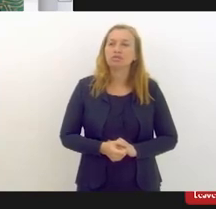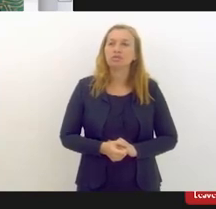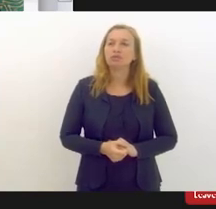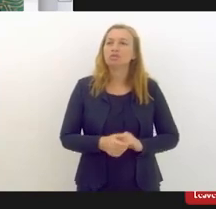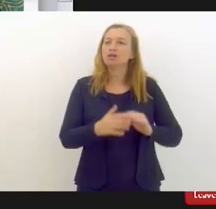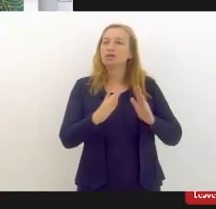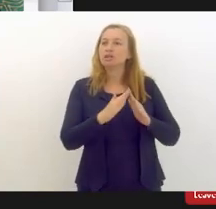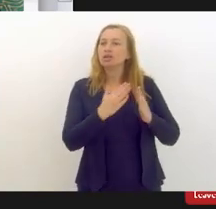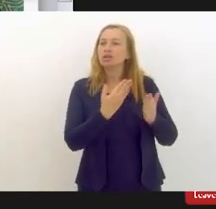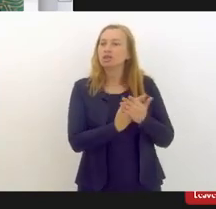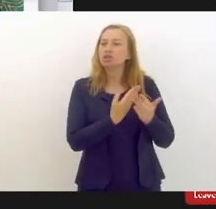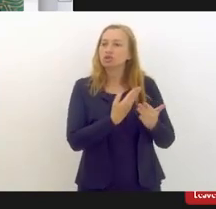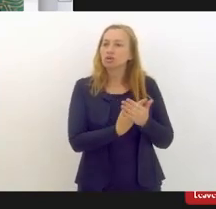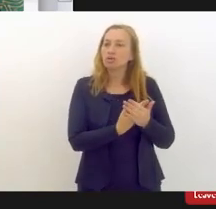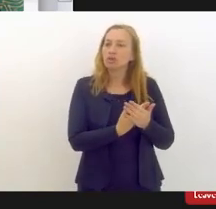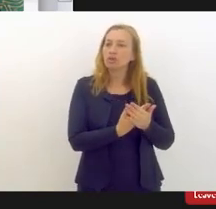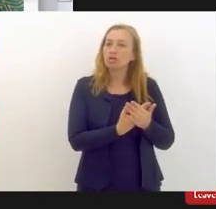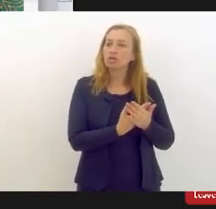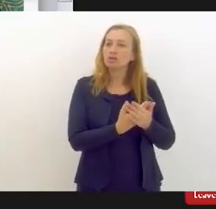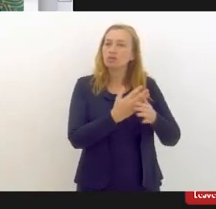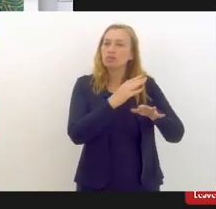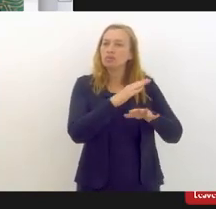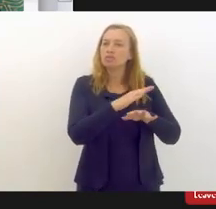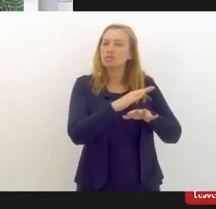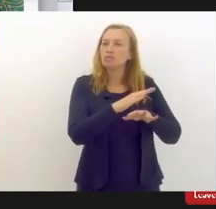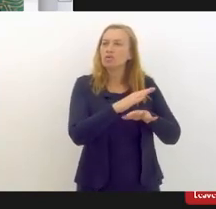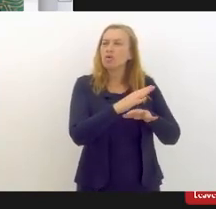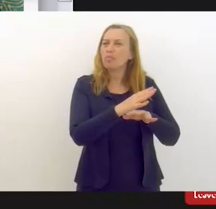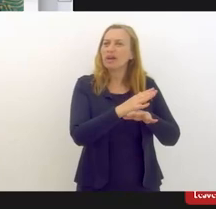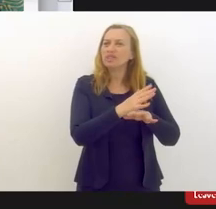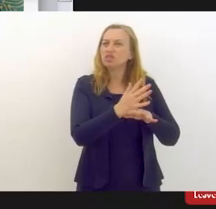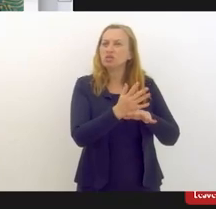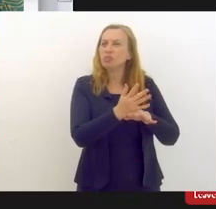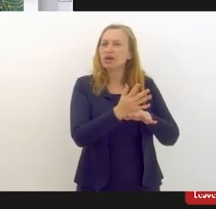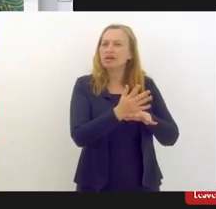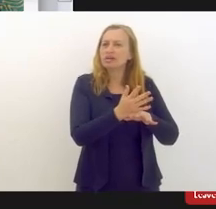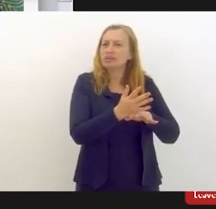descobertas 349, quadras cobertas descobertas